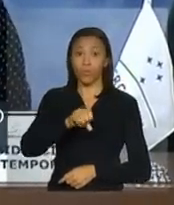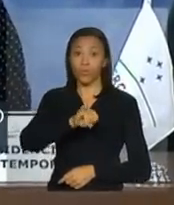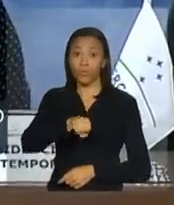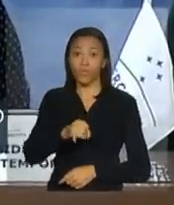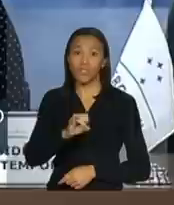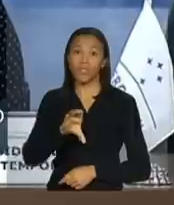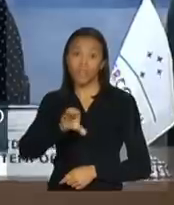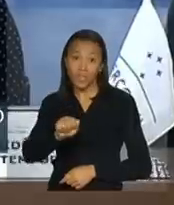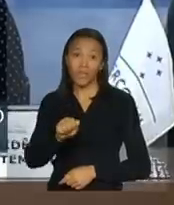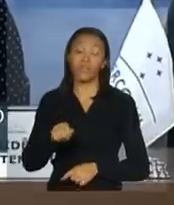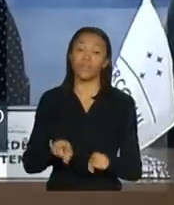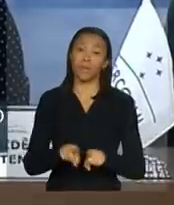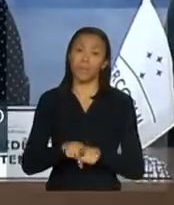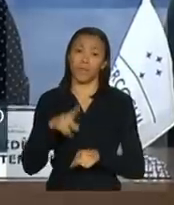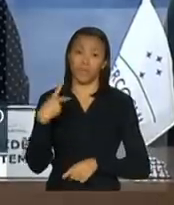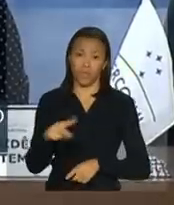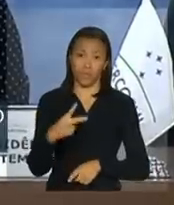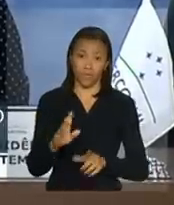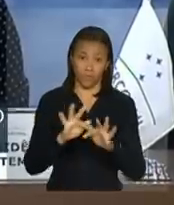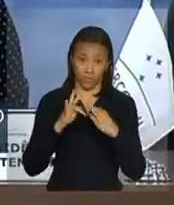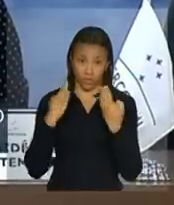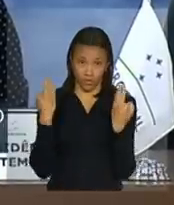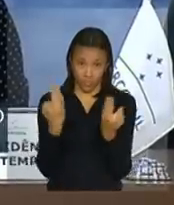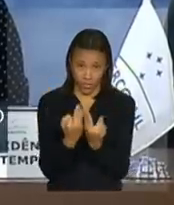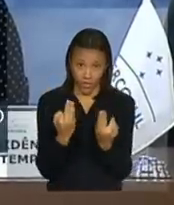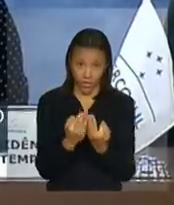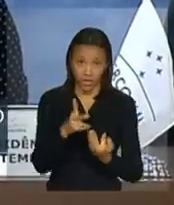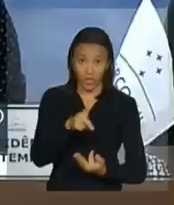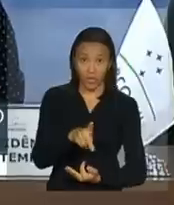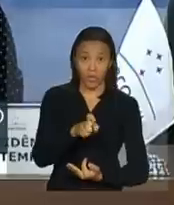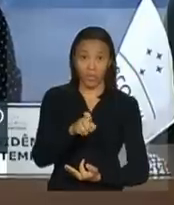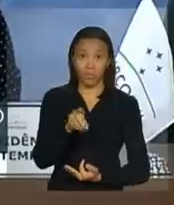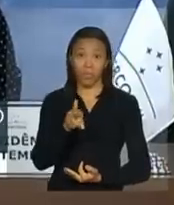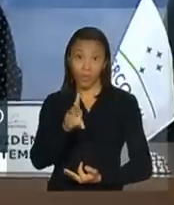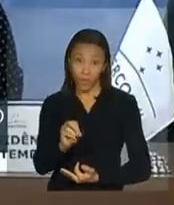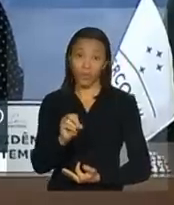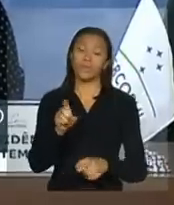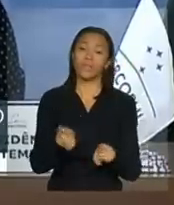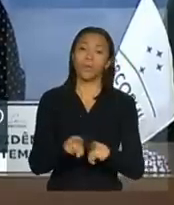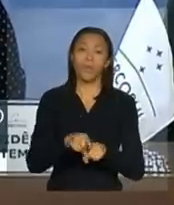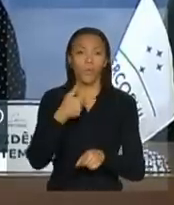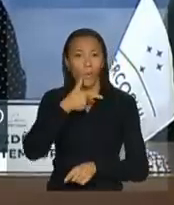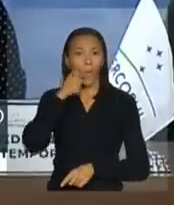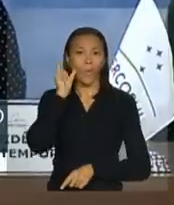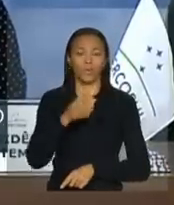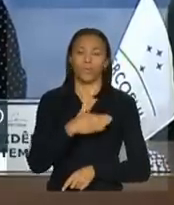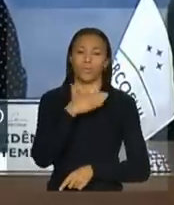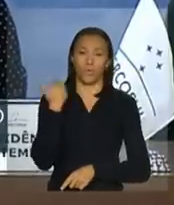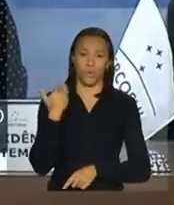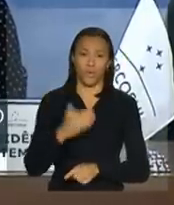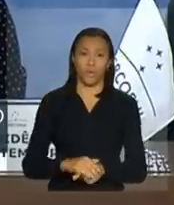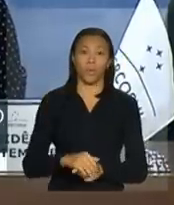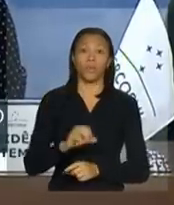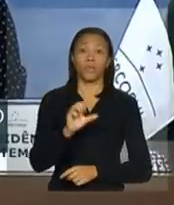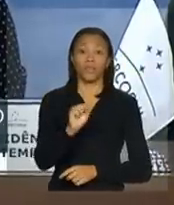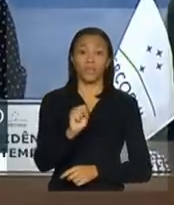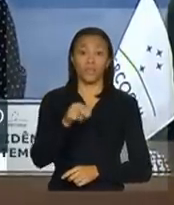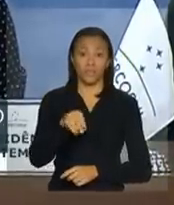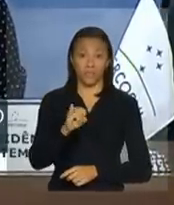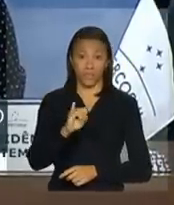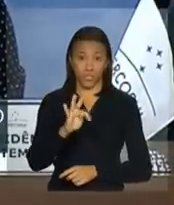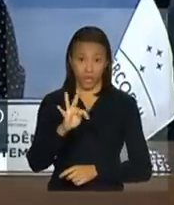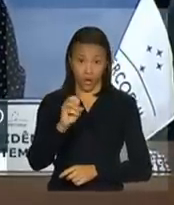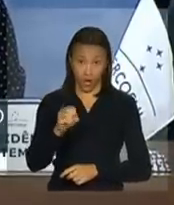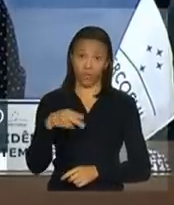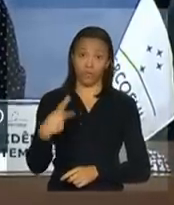minhas condolências aos familiares do ex-chanceler Pedro Vaz, falecido ontem em Santiago no desempenho de suas